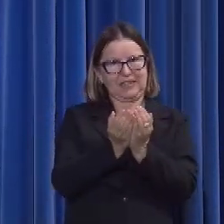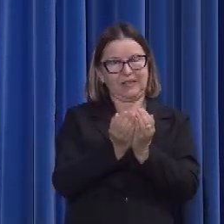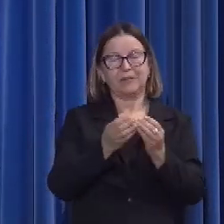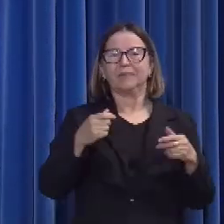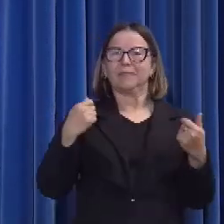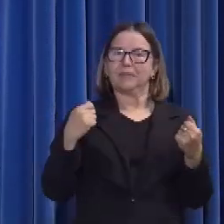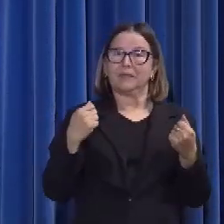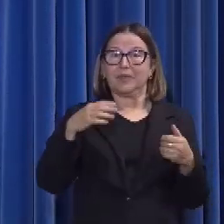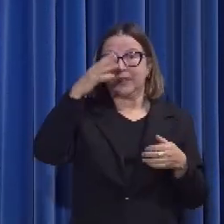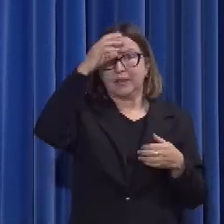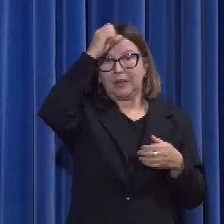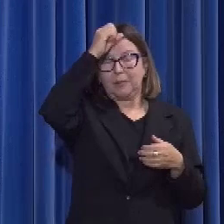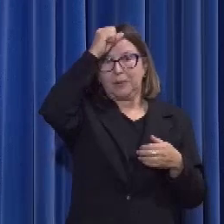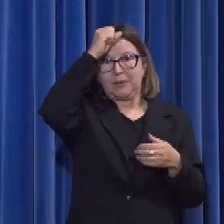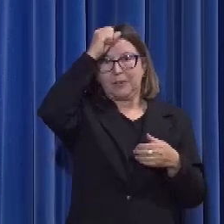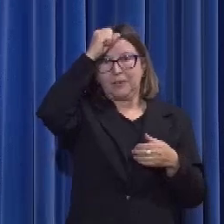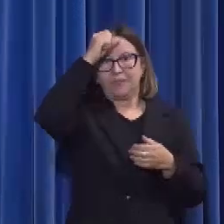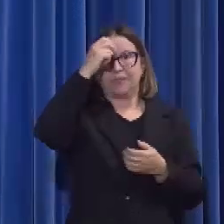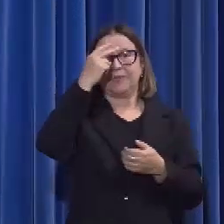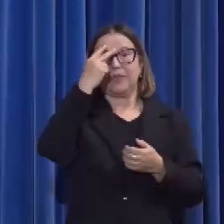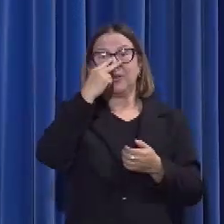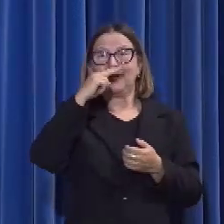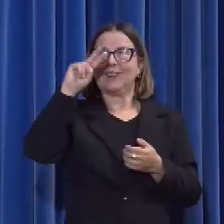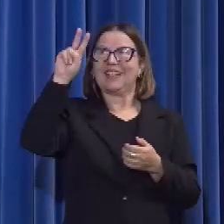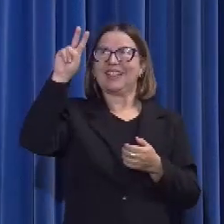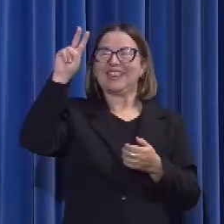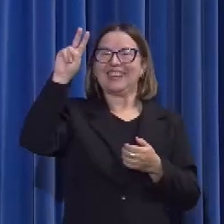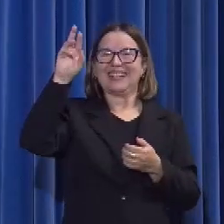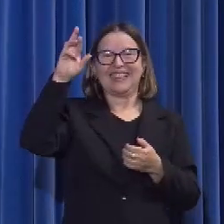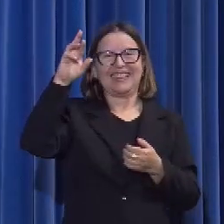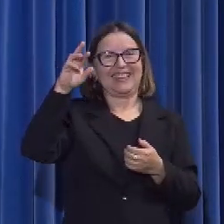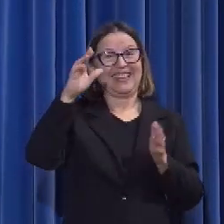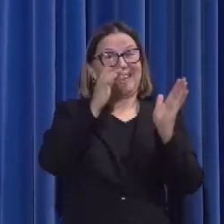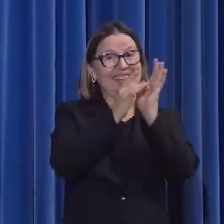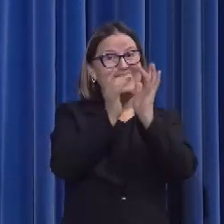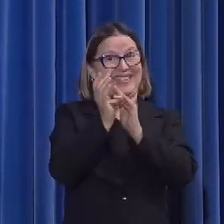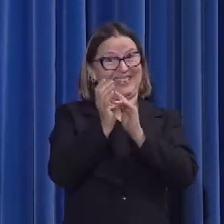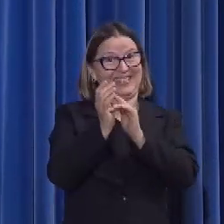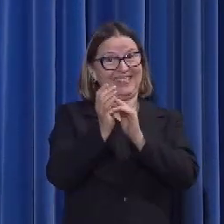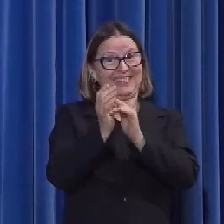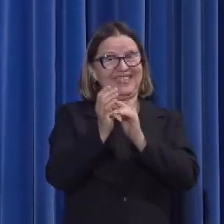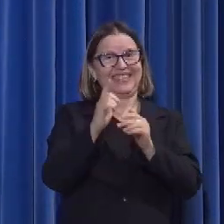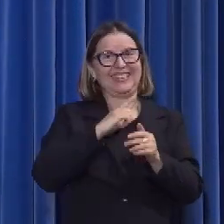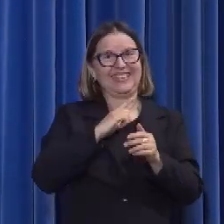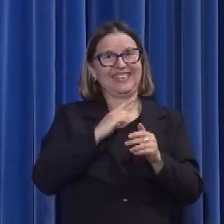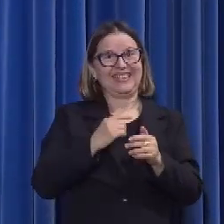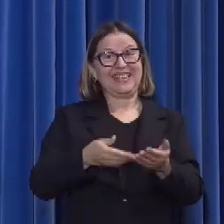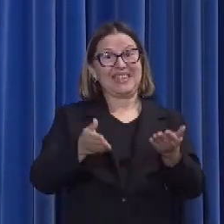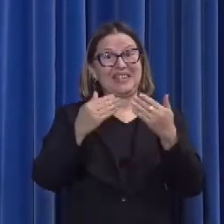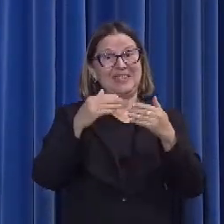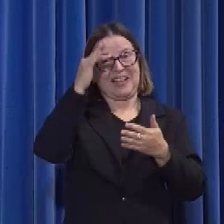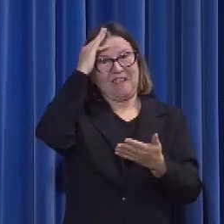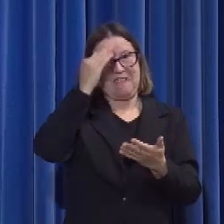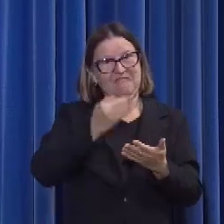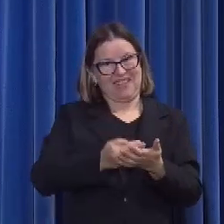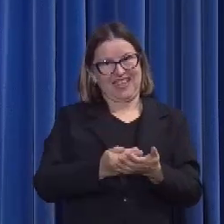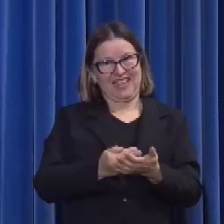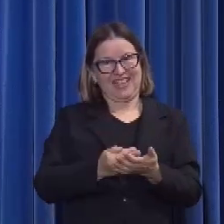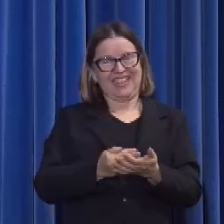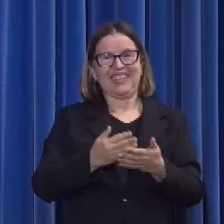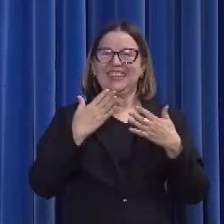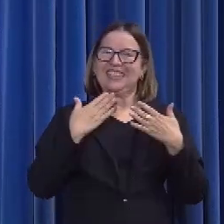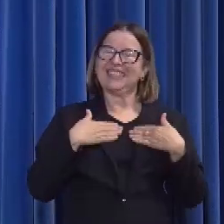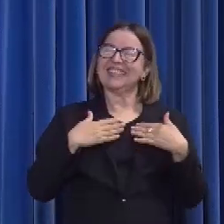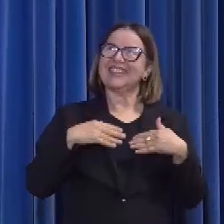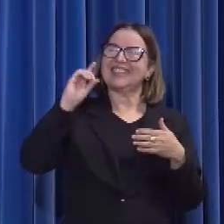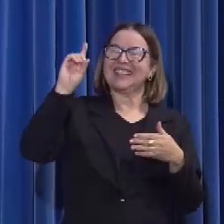precisamos aprender a olhar para o autor e consumador da nossa fé e descansar nele, sabendo que ele está no controle